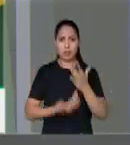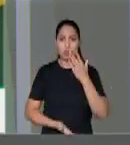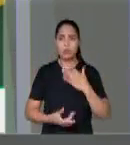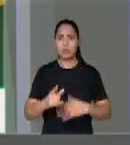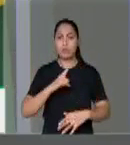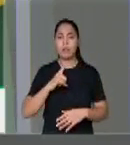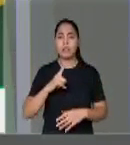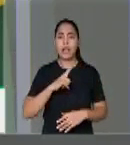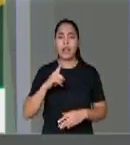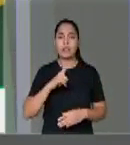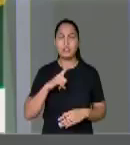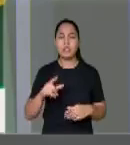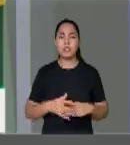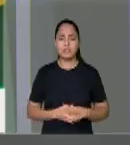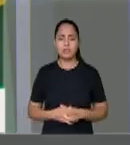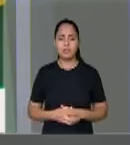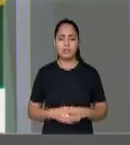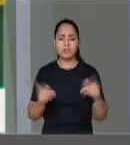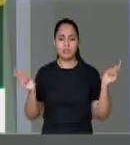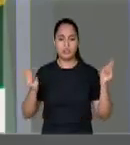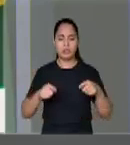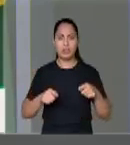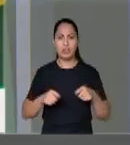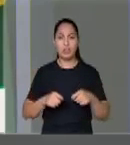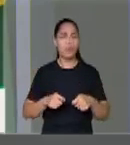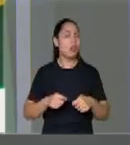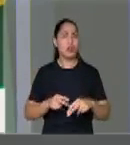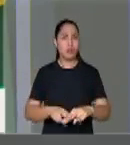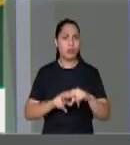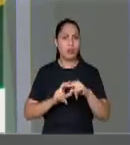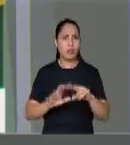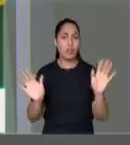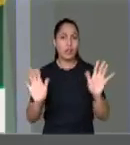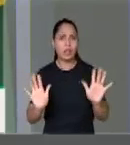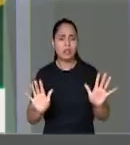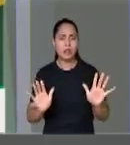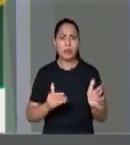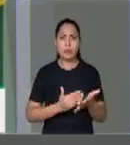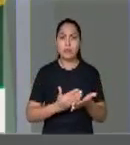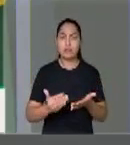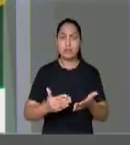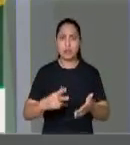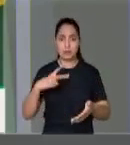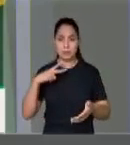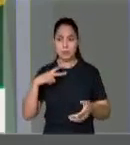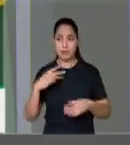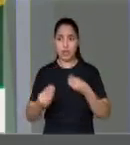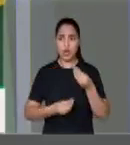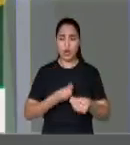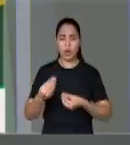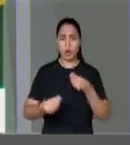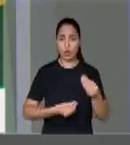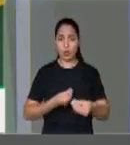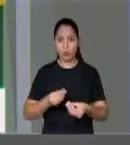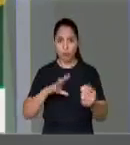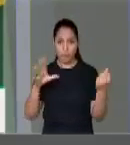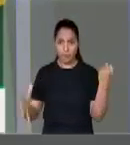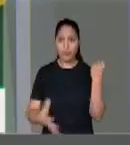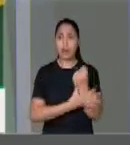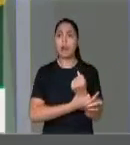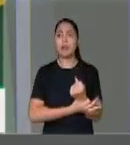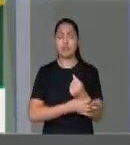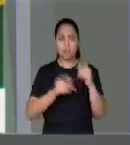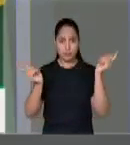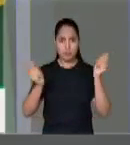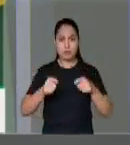alguns casos, a administração desses bens, por que não, para a iniciativa privada, que terá como garantir aquilo